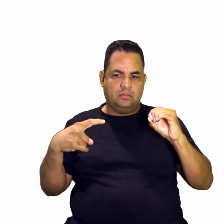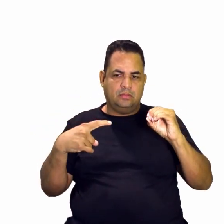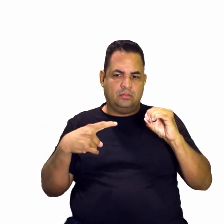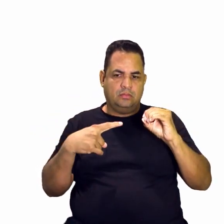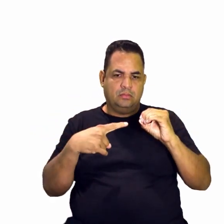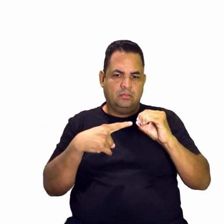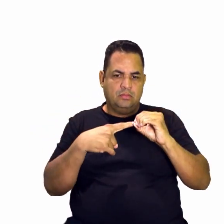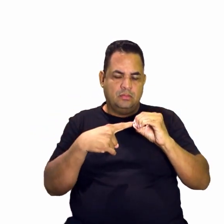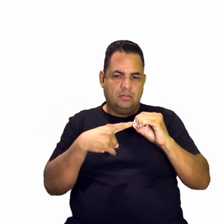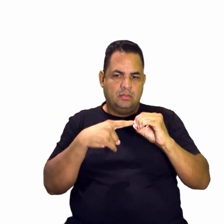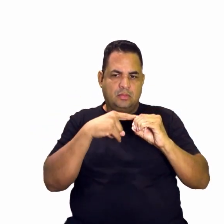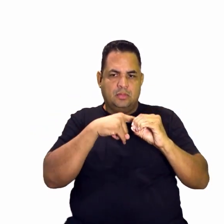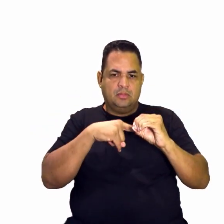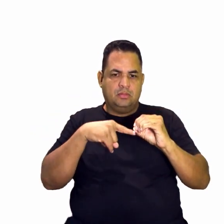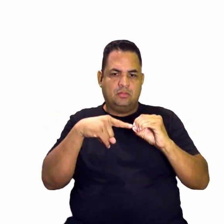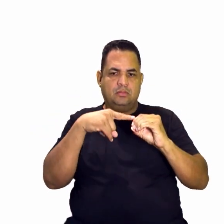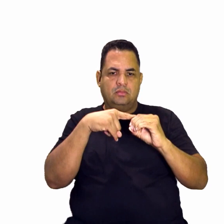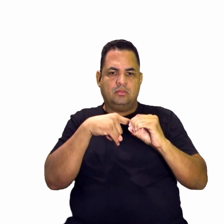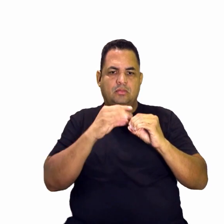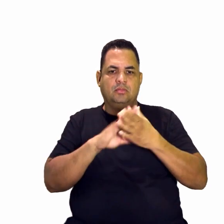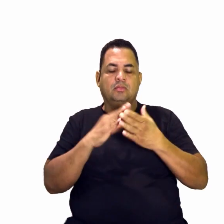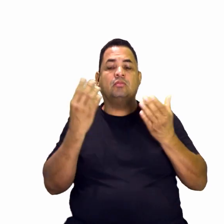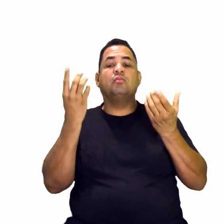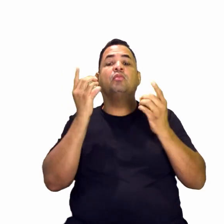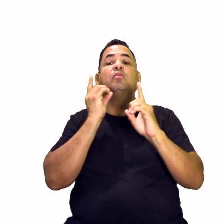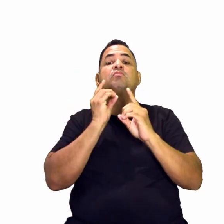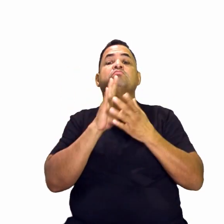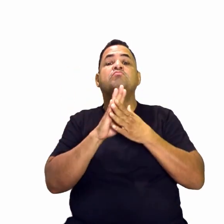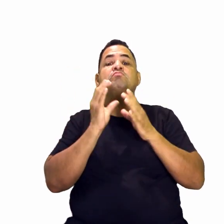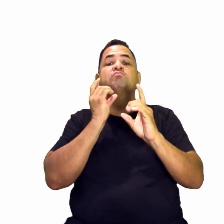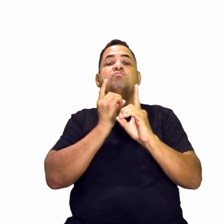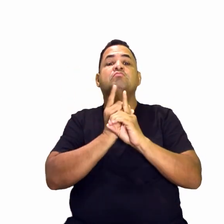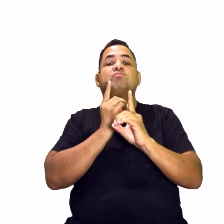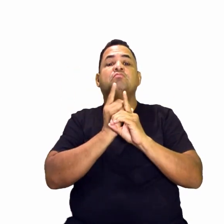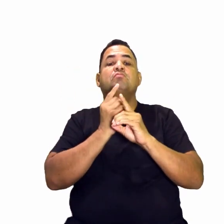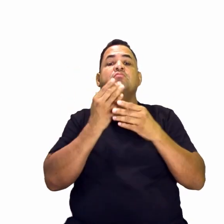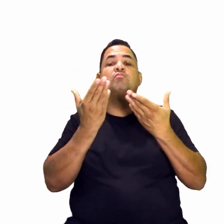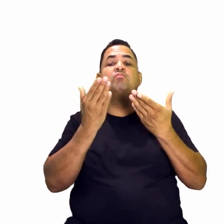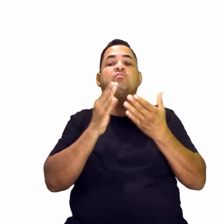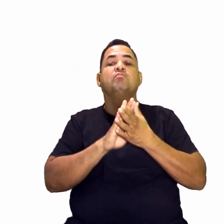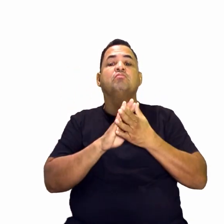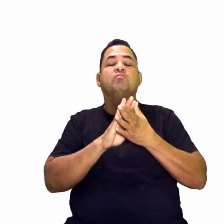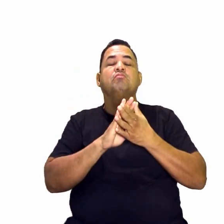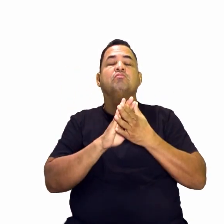ovócito secundário, aonde é mesmo esse encontro, hein, prof? Nas